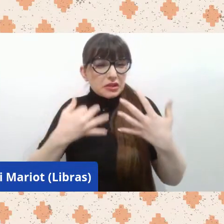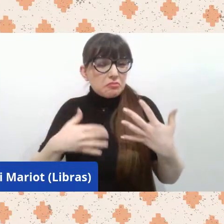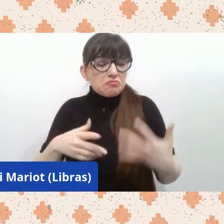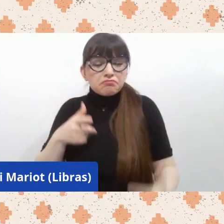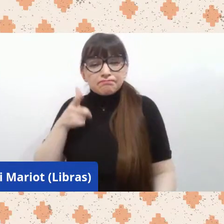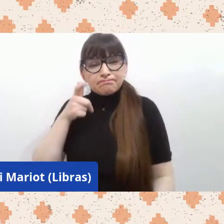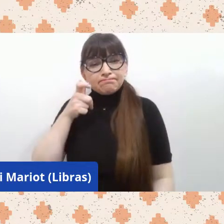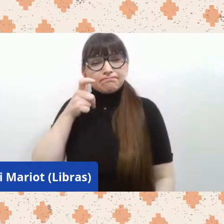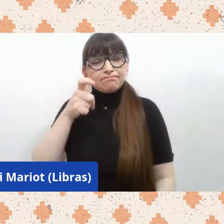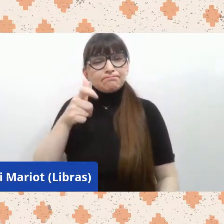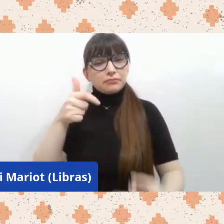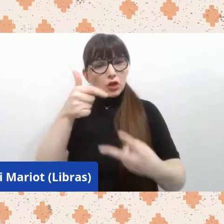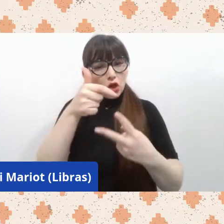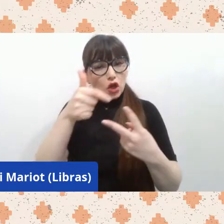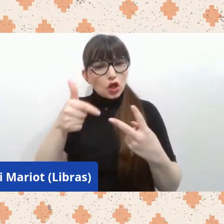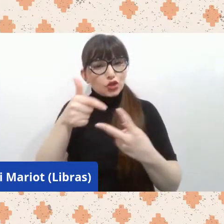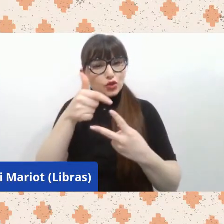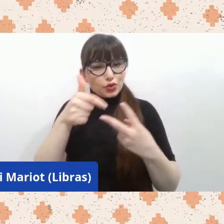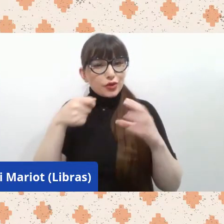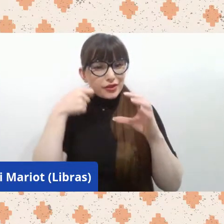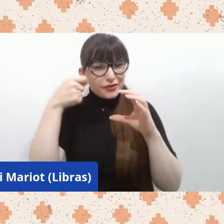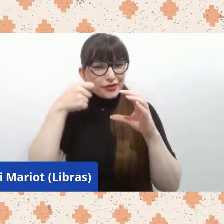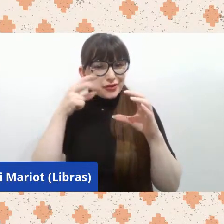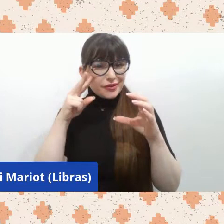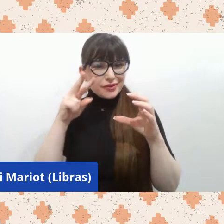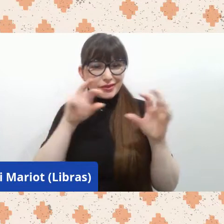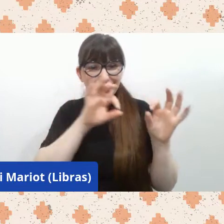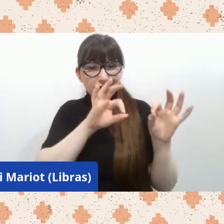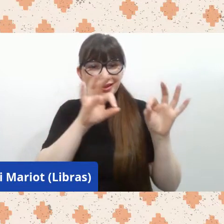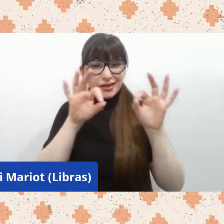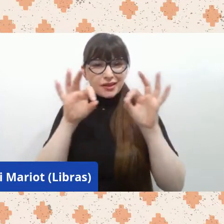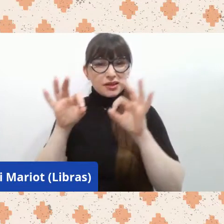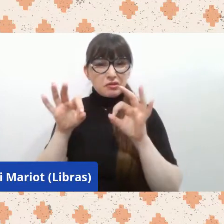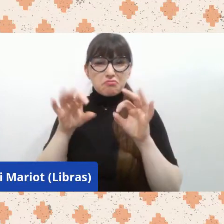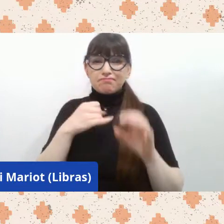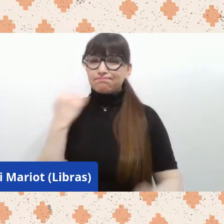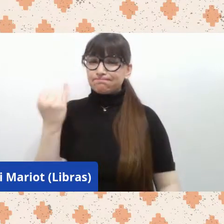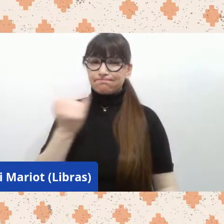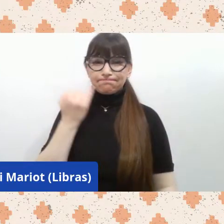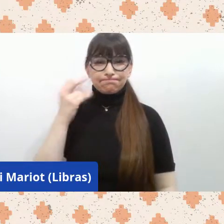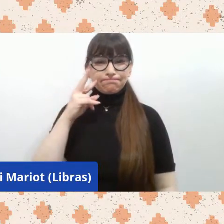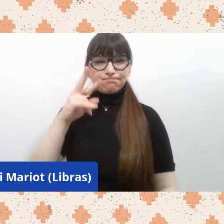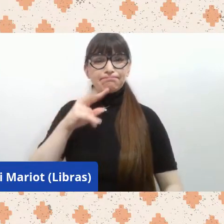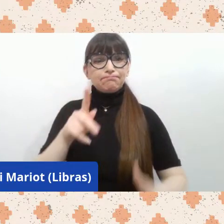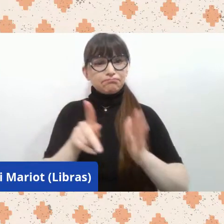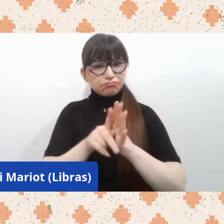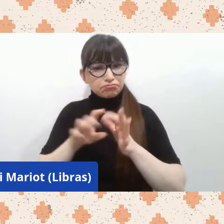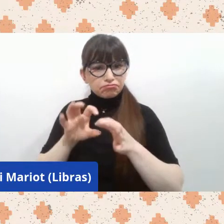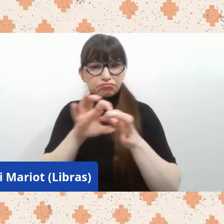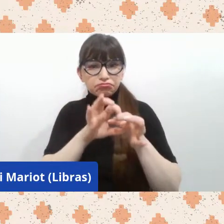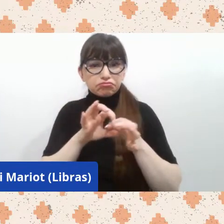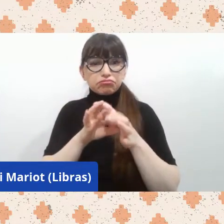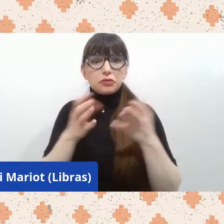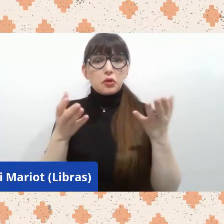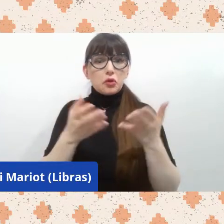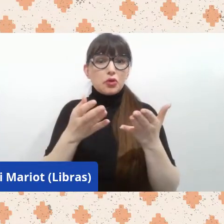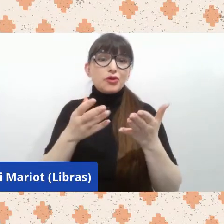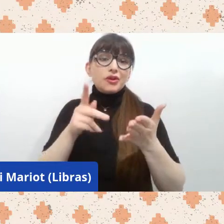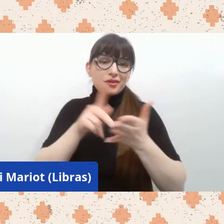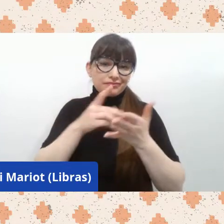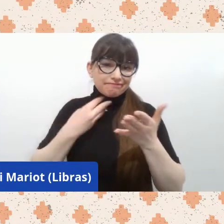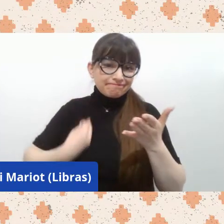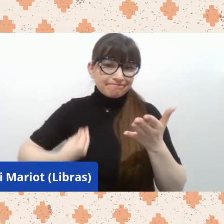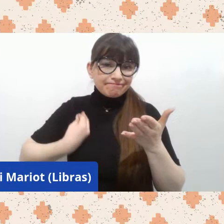as duas contribuições são muito relevantes para a gente ver o quanto existe de articulação entre as nossas realidades,